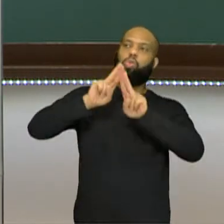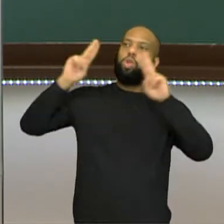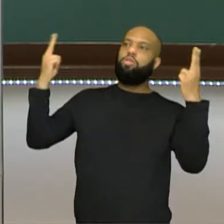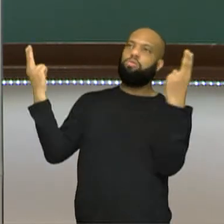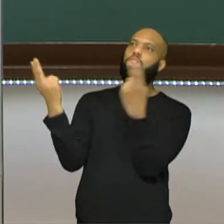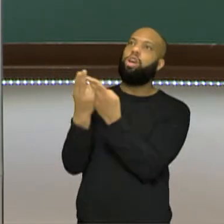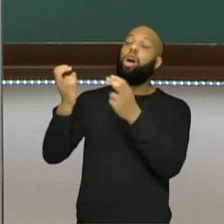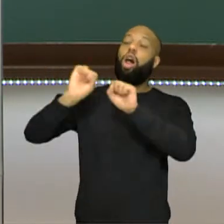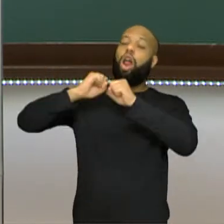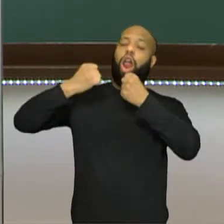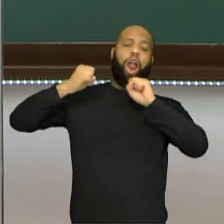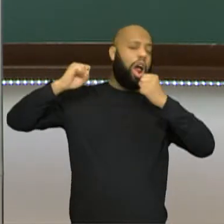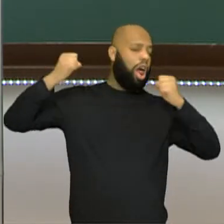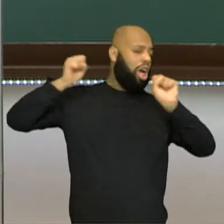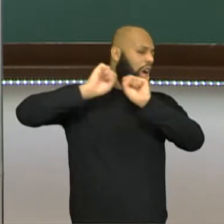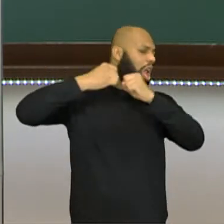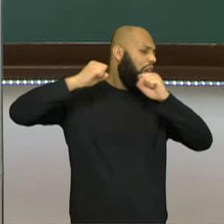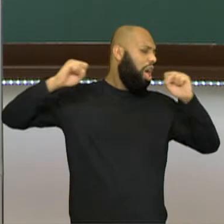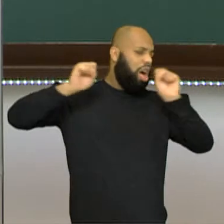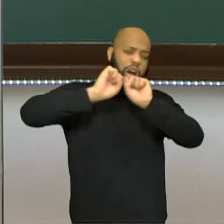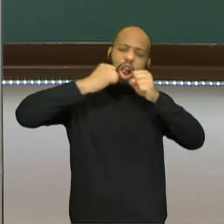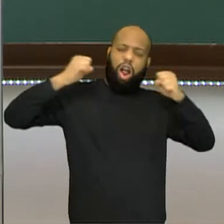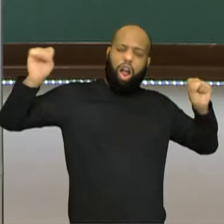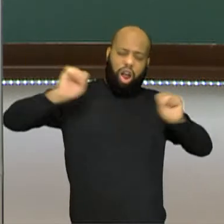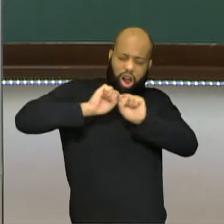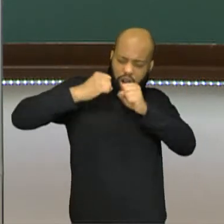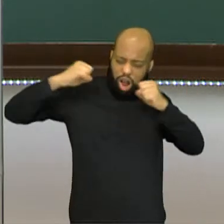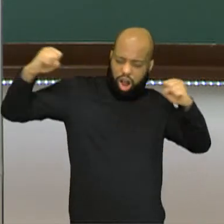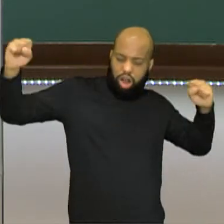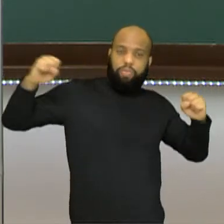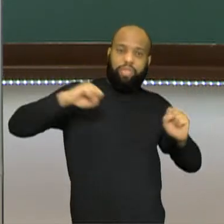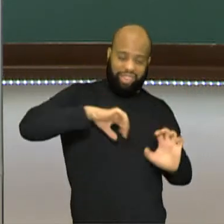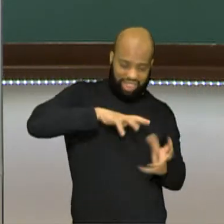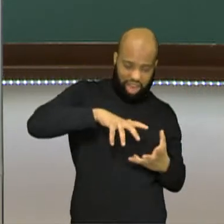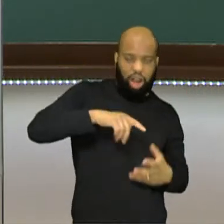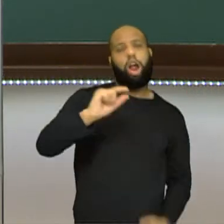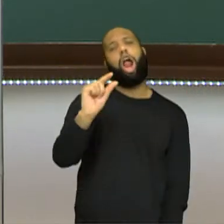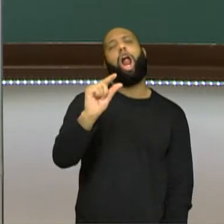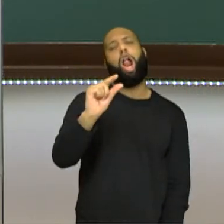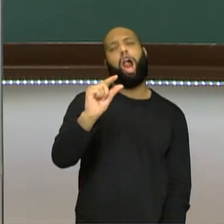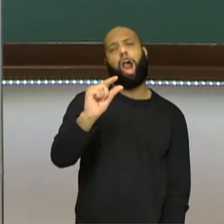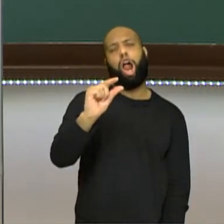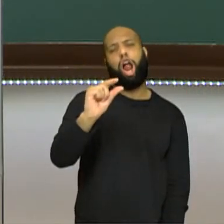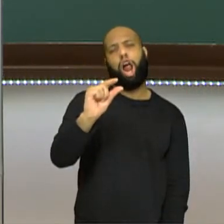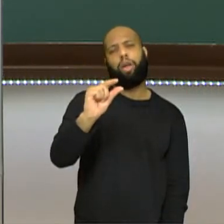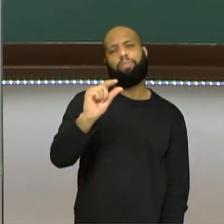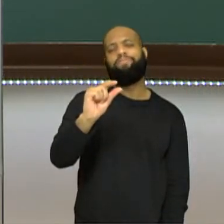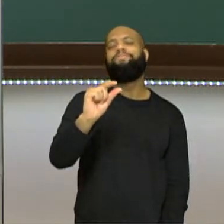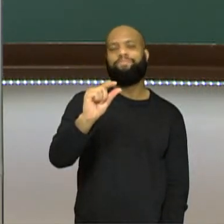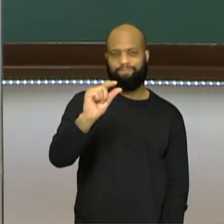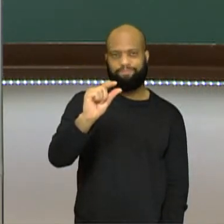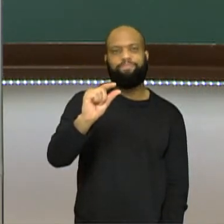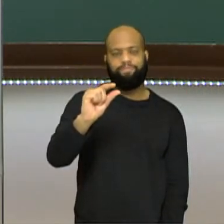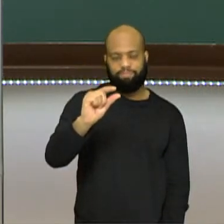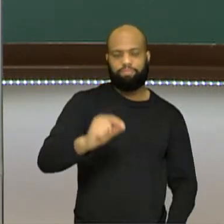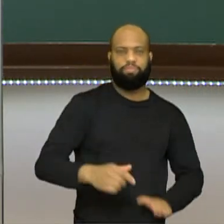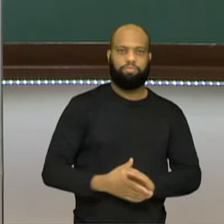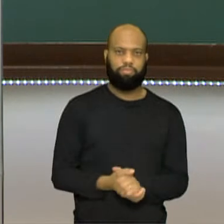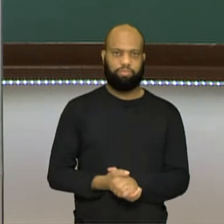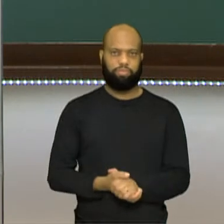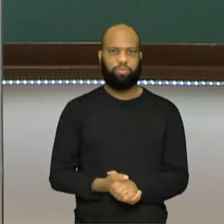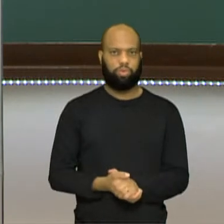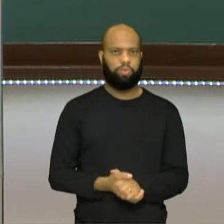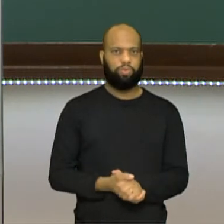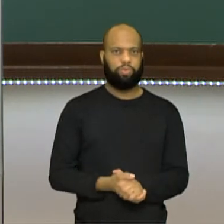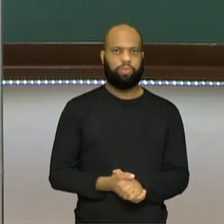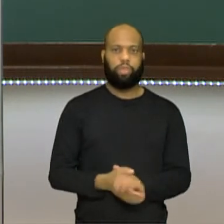universo, realmente, né? É menor que uma poeira a Terra diante de todo o sistema, de todo o universo, da Via